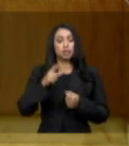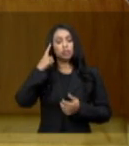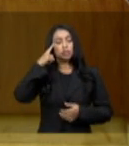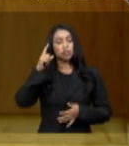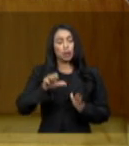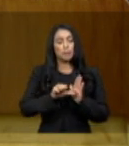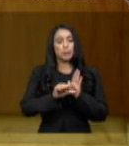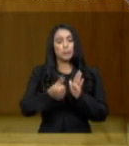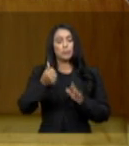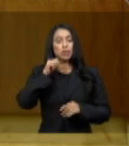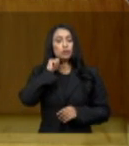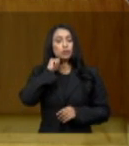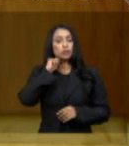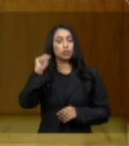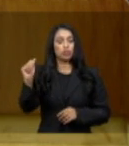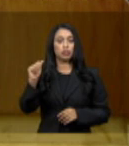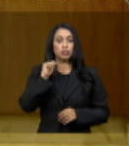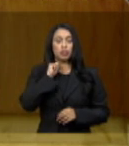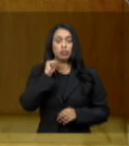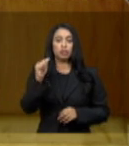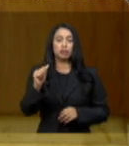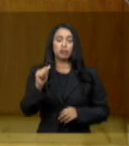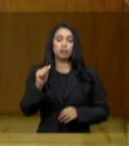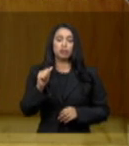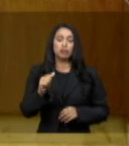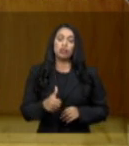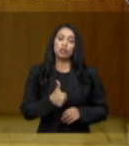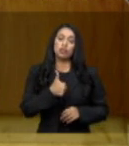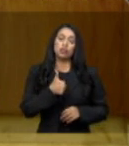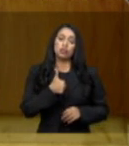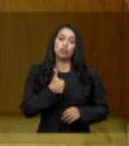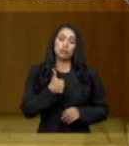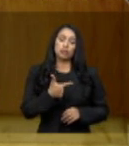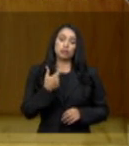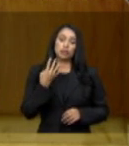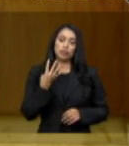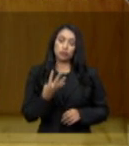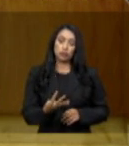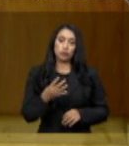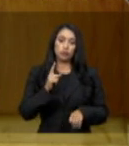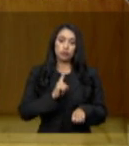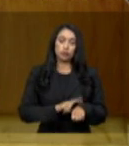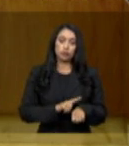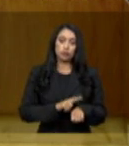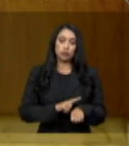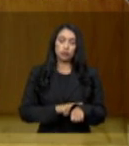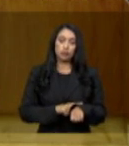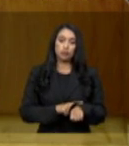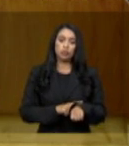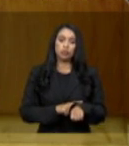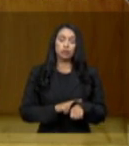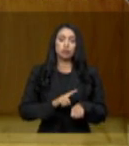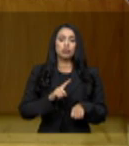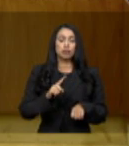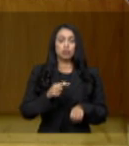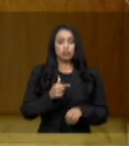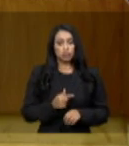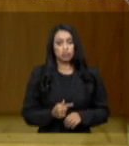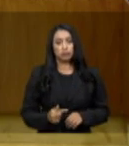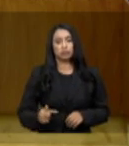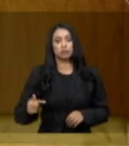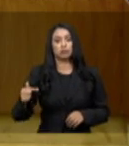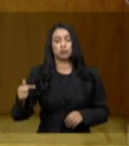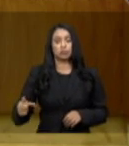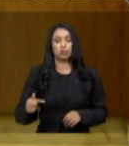primeiro um de abril as 14horas e durante a próxima semana vamos